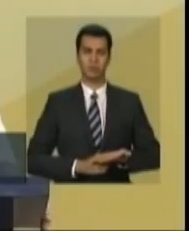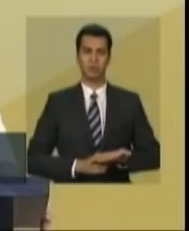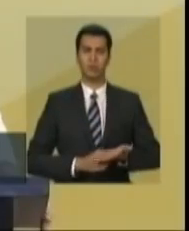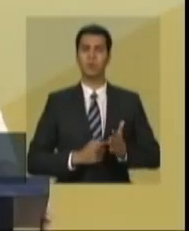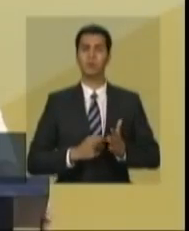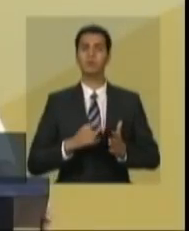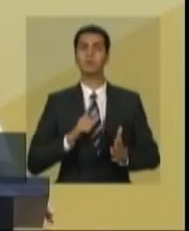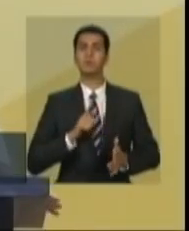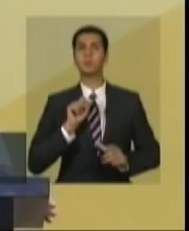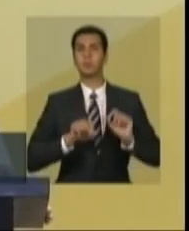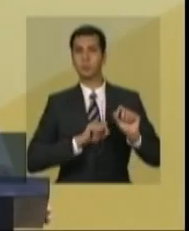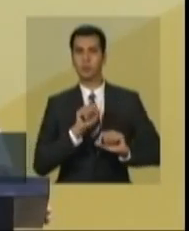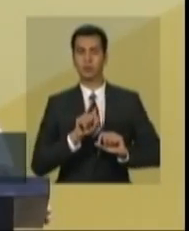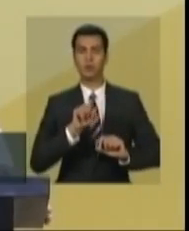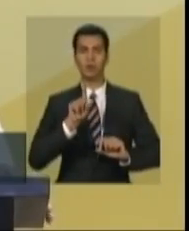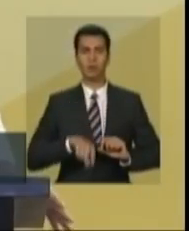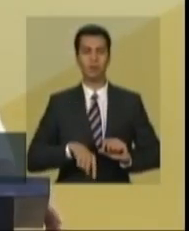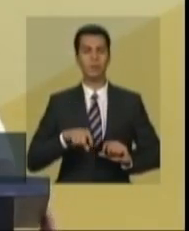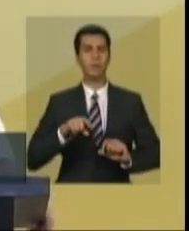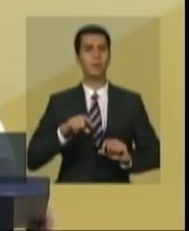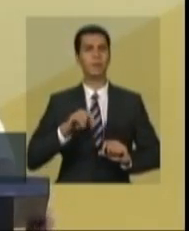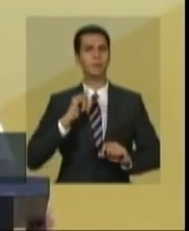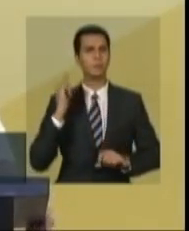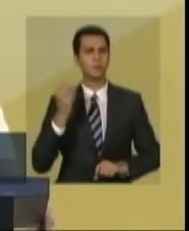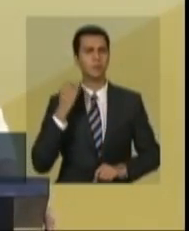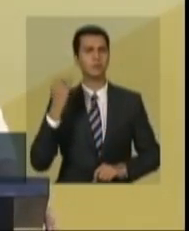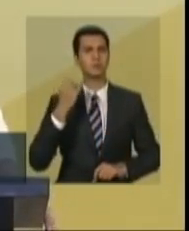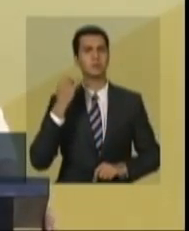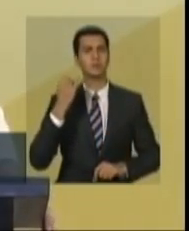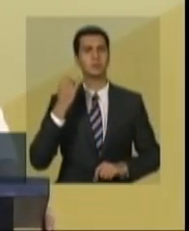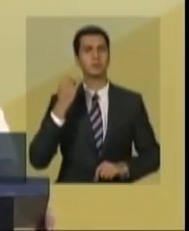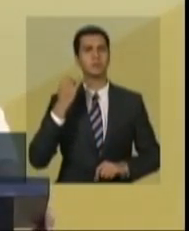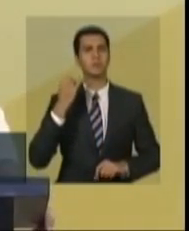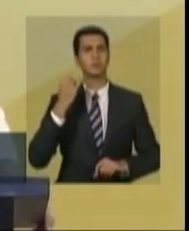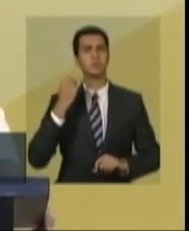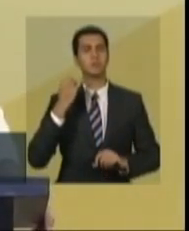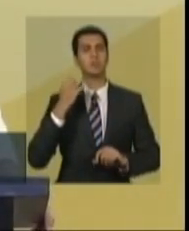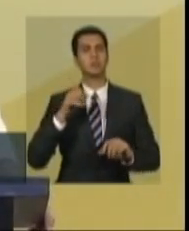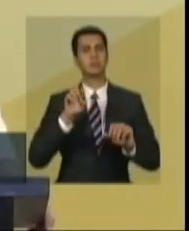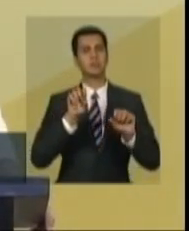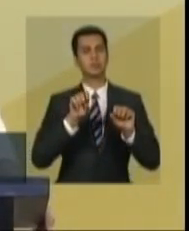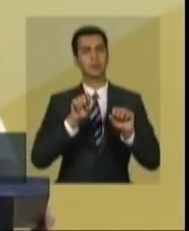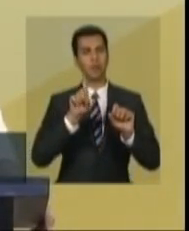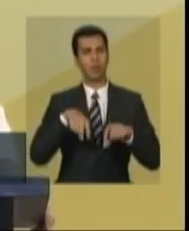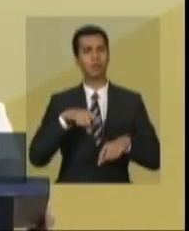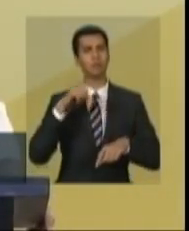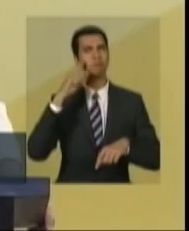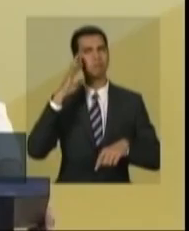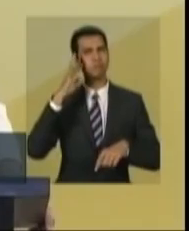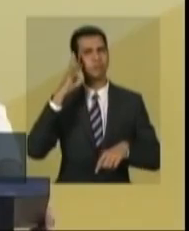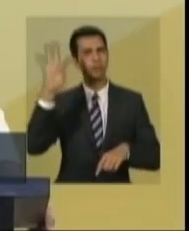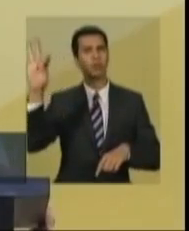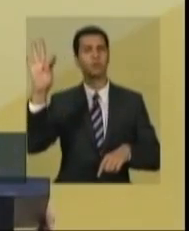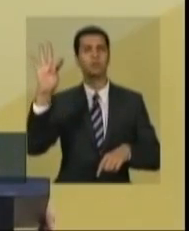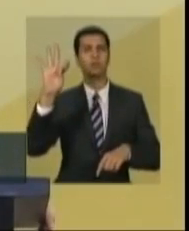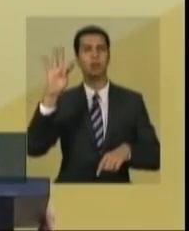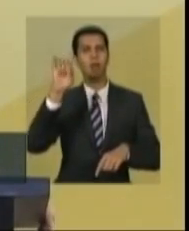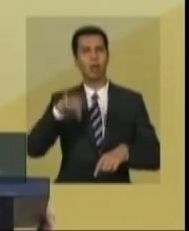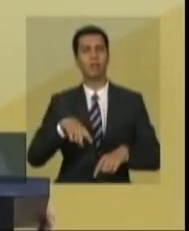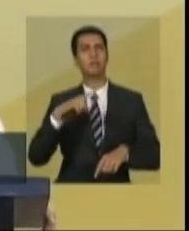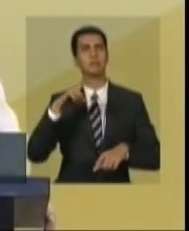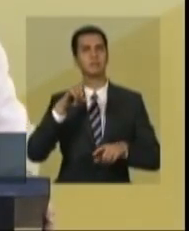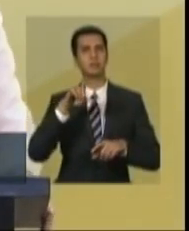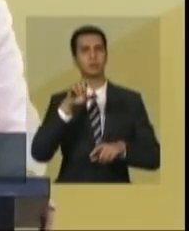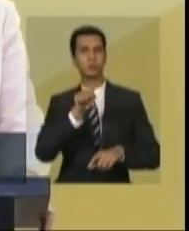tem uma das filosofias mais avançadas do mundo, o Sistema Único de Saúde, o SUS, mas